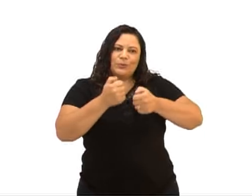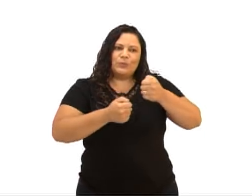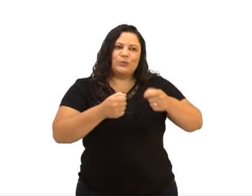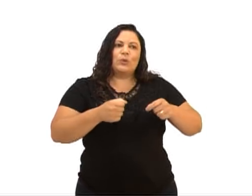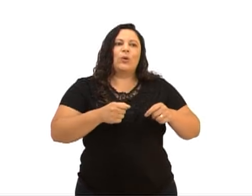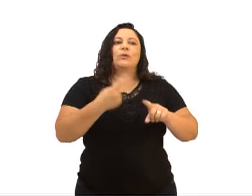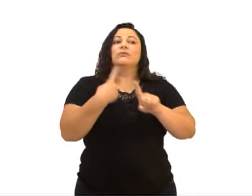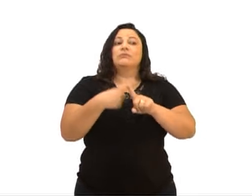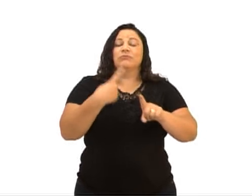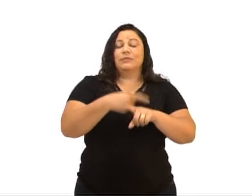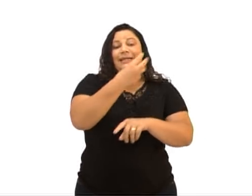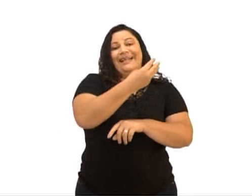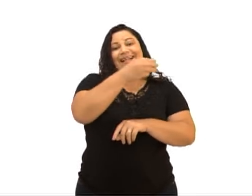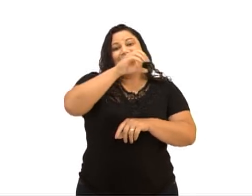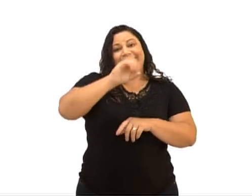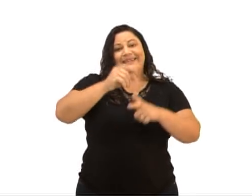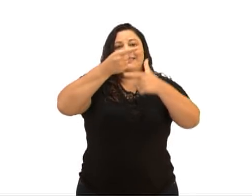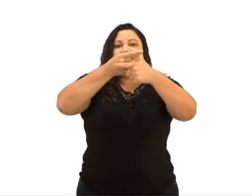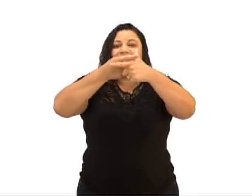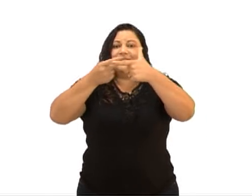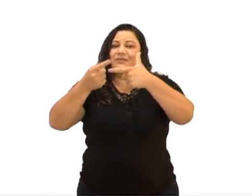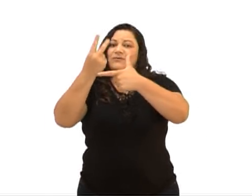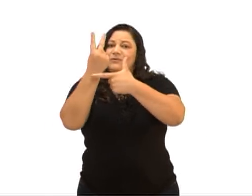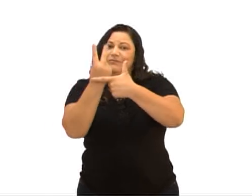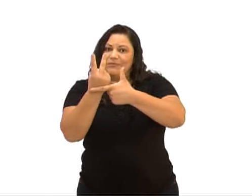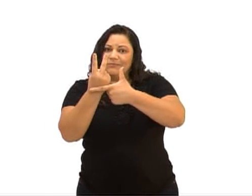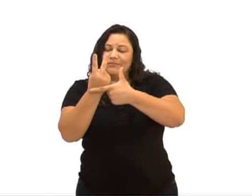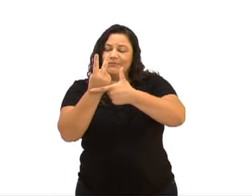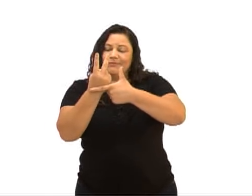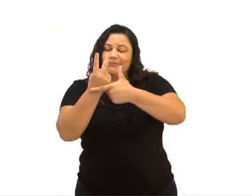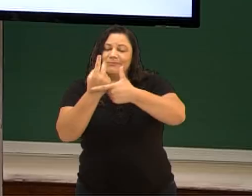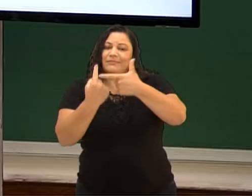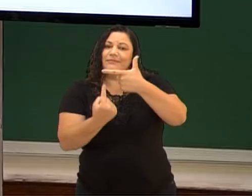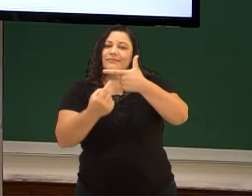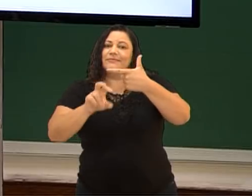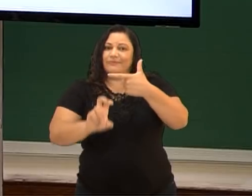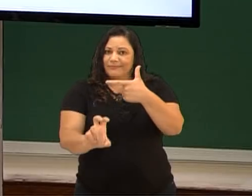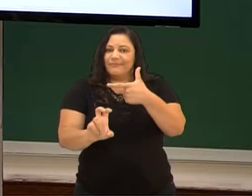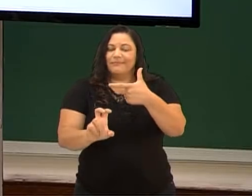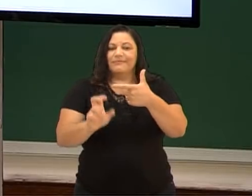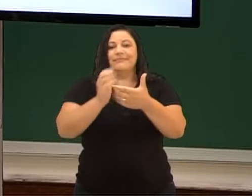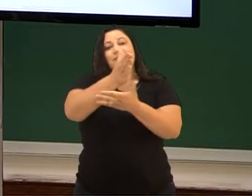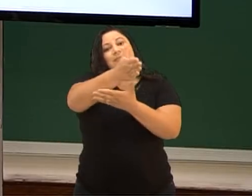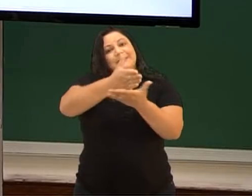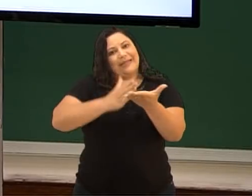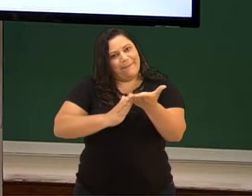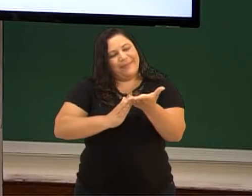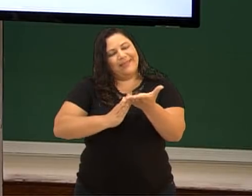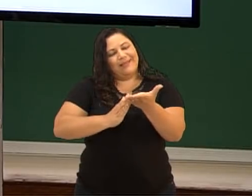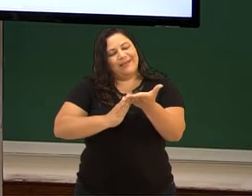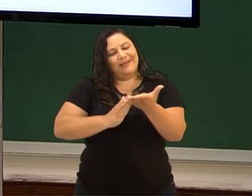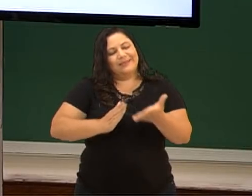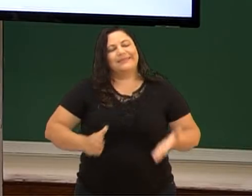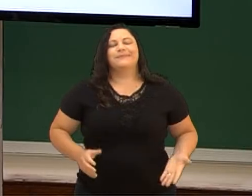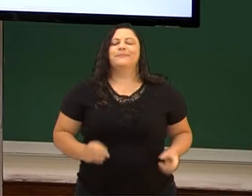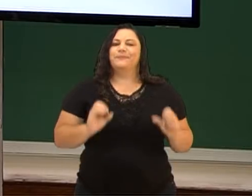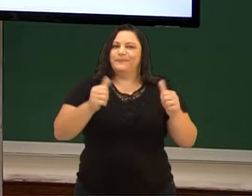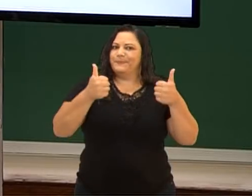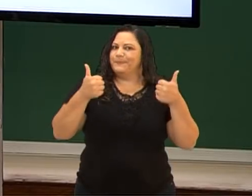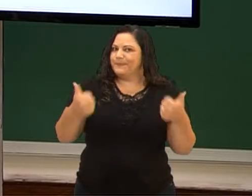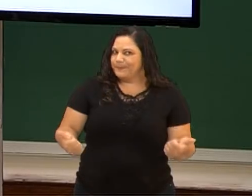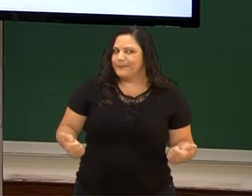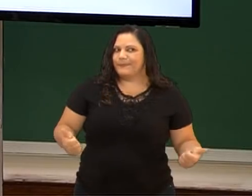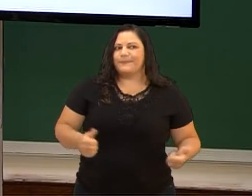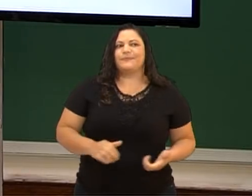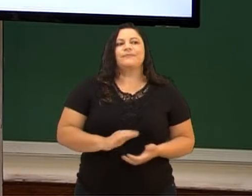Porque 30 divididos por 2 é 15. E é a metade dos 100%, certo?